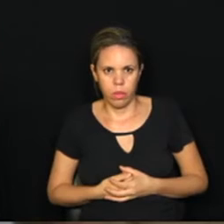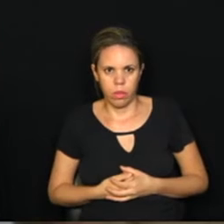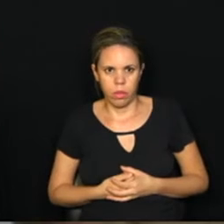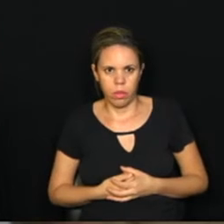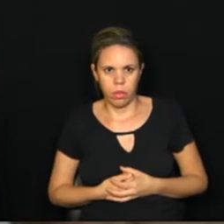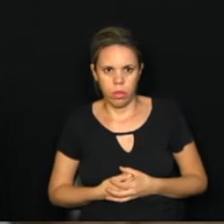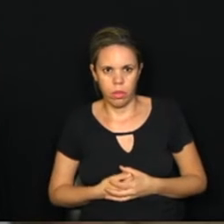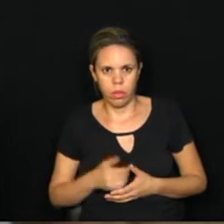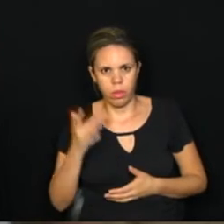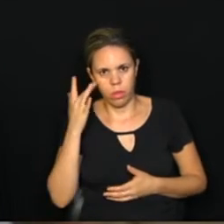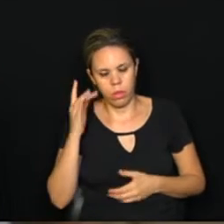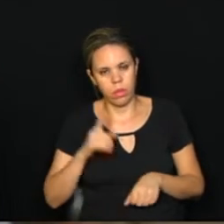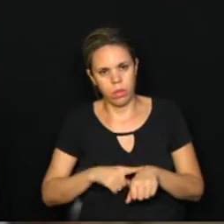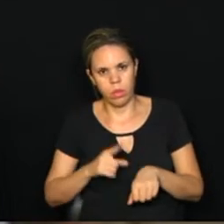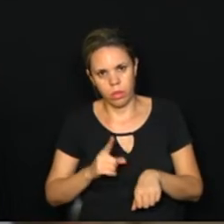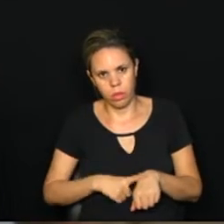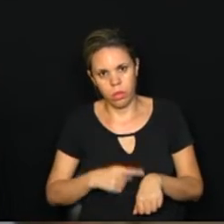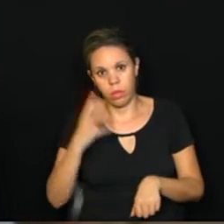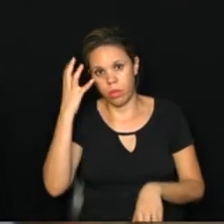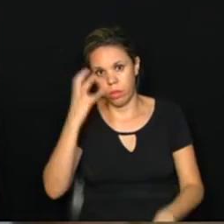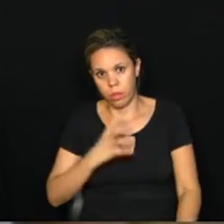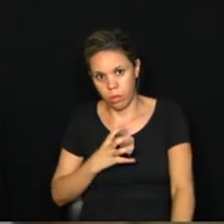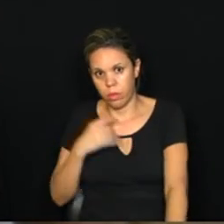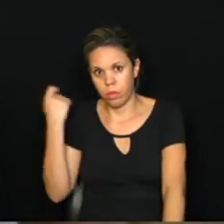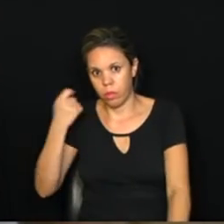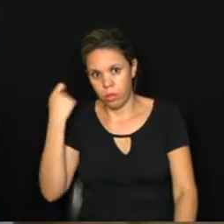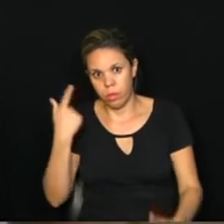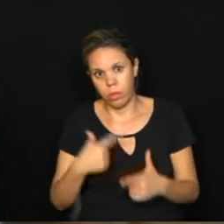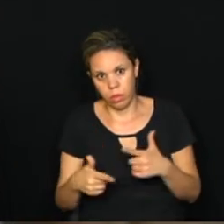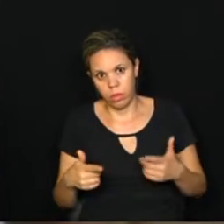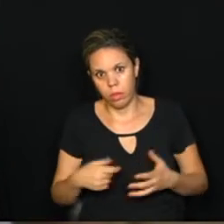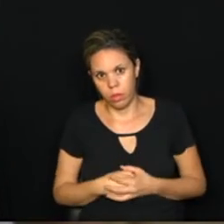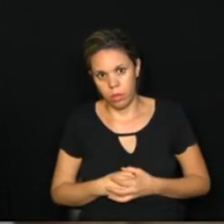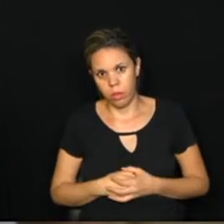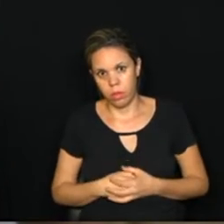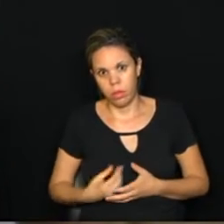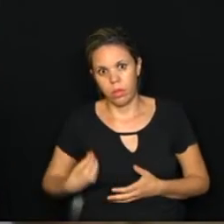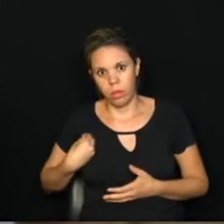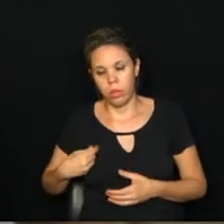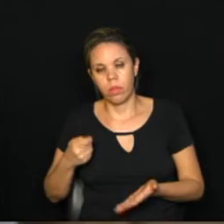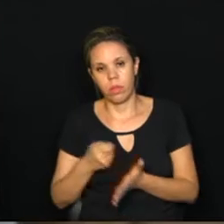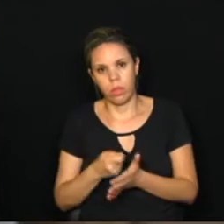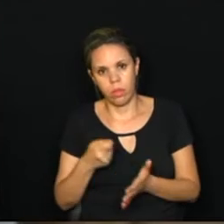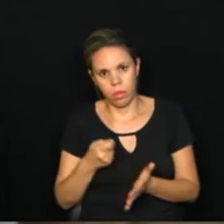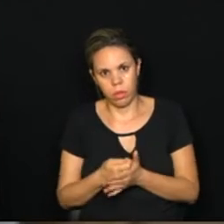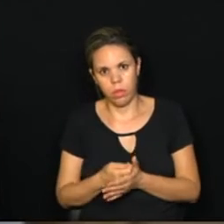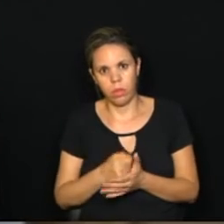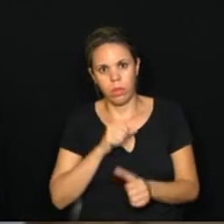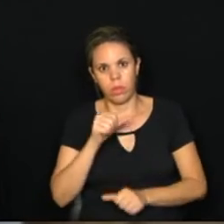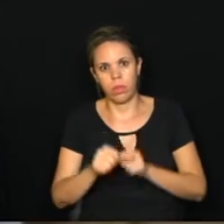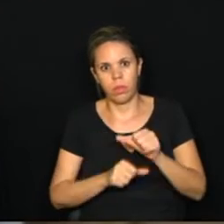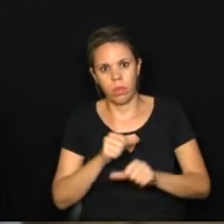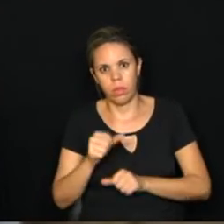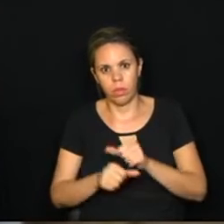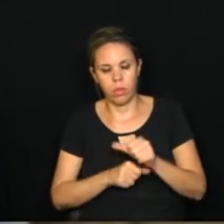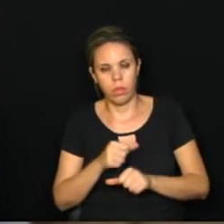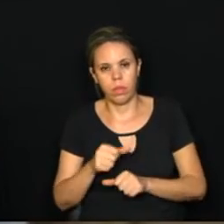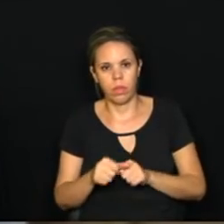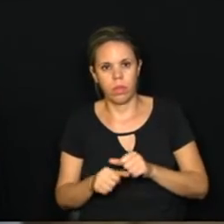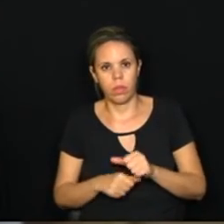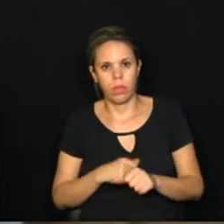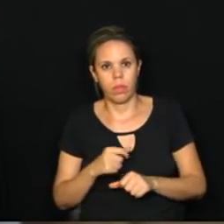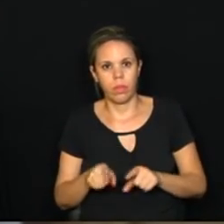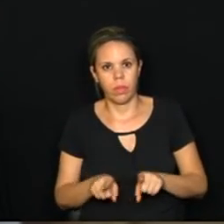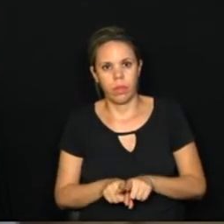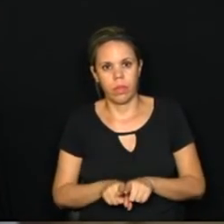coloca, eu acho que esse momento é um momento sério, com graves consequências, que exige uma reversão, uma mudança, uma alteração